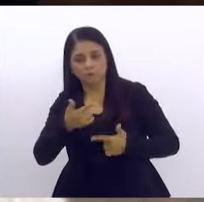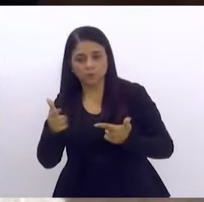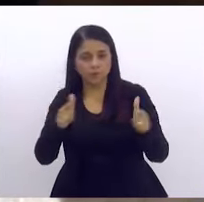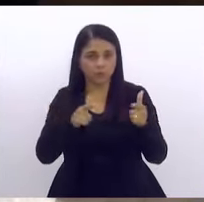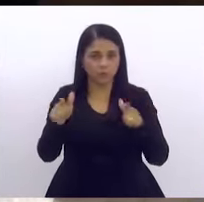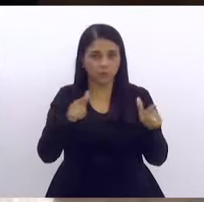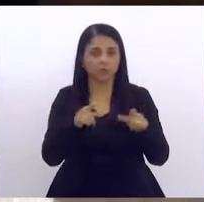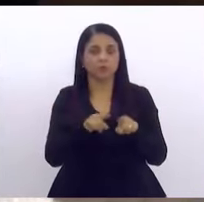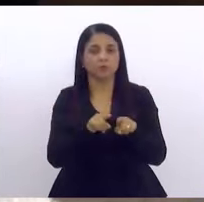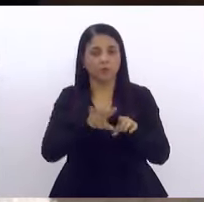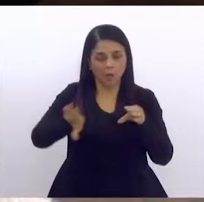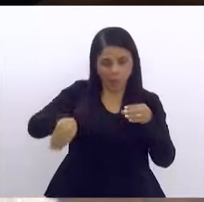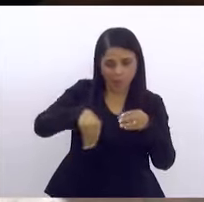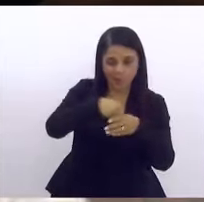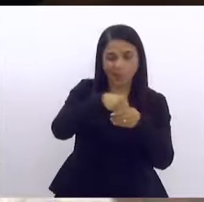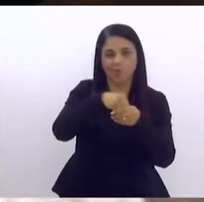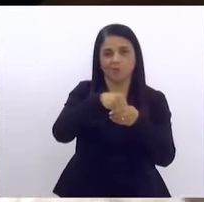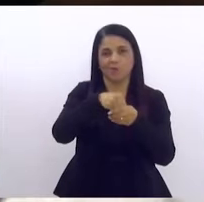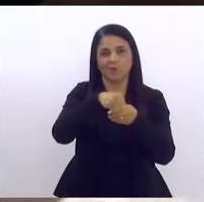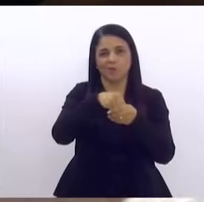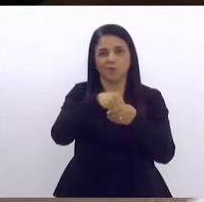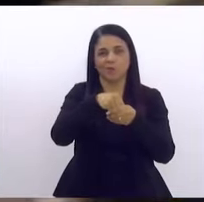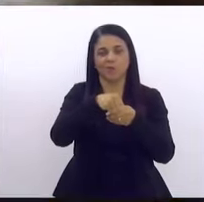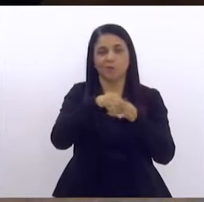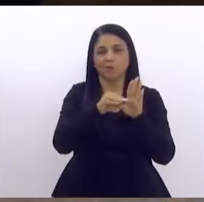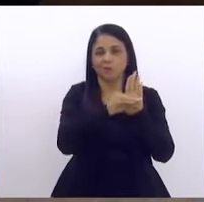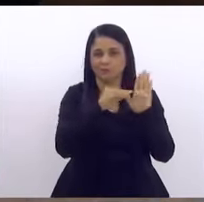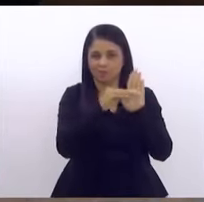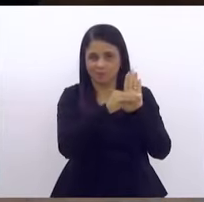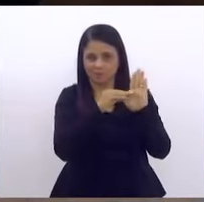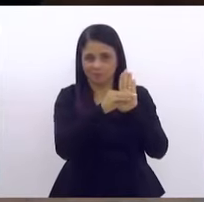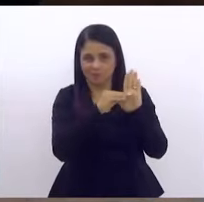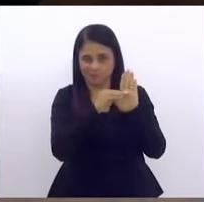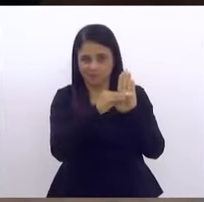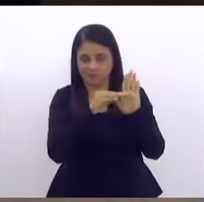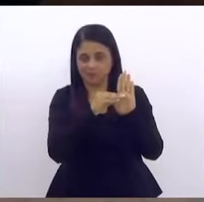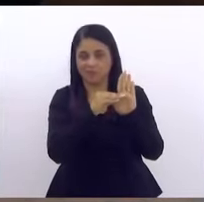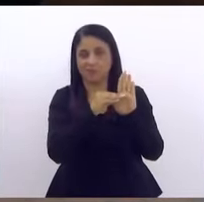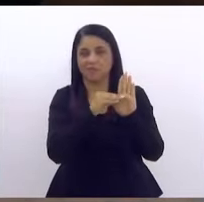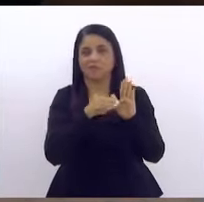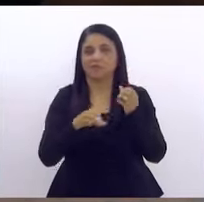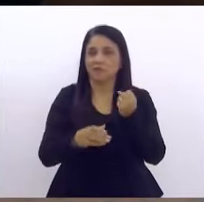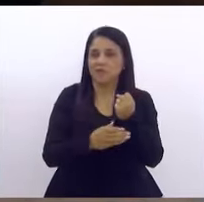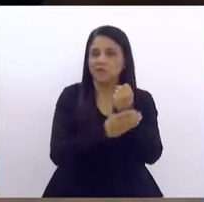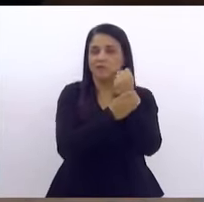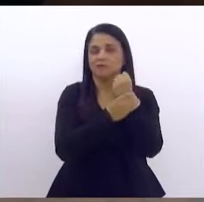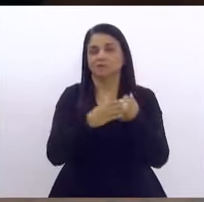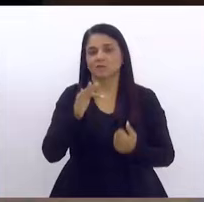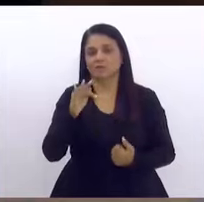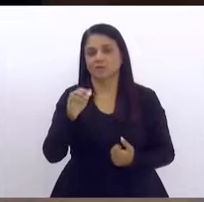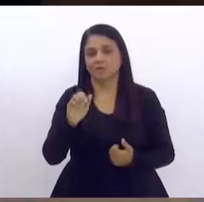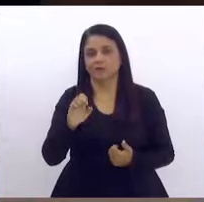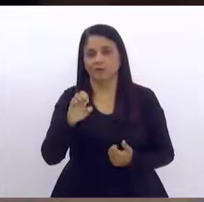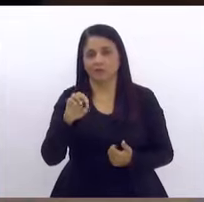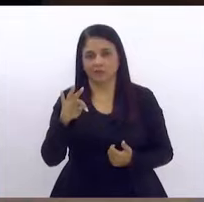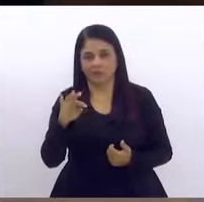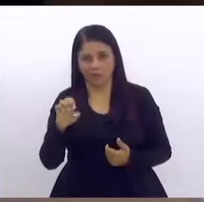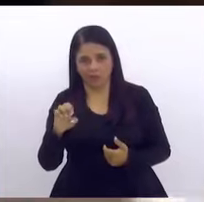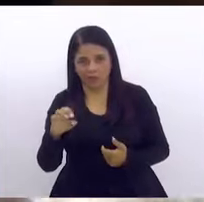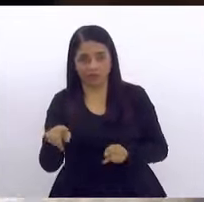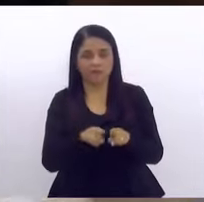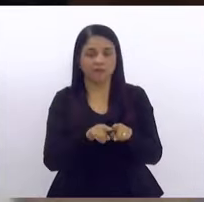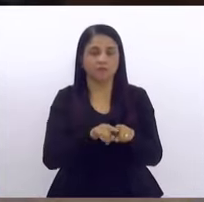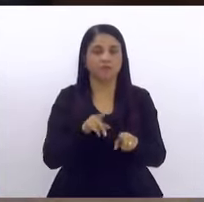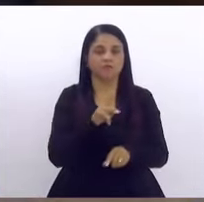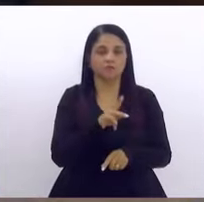relator, incorporou no parecer dele, garantindo a FAETEC os temporários, com isso nós